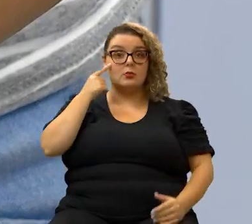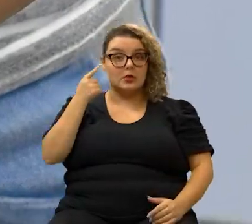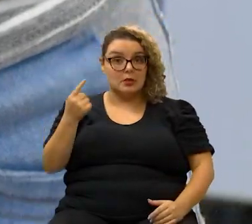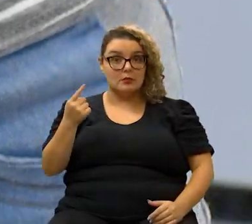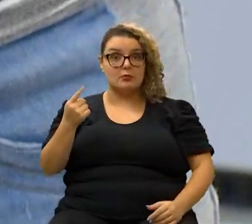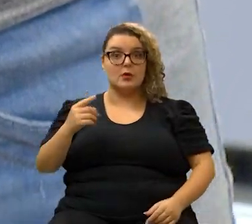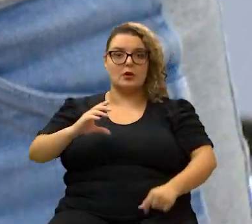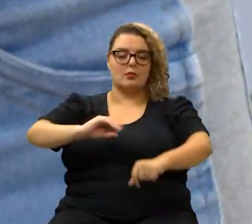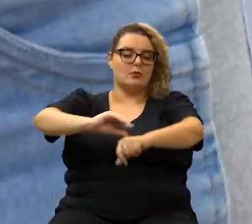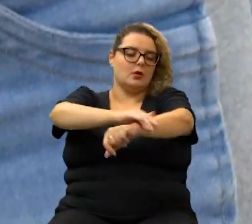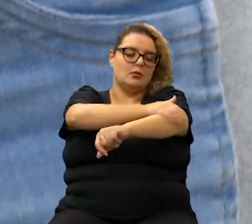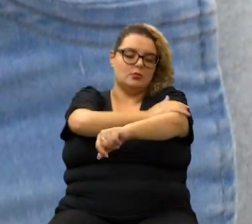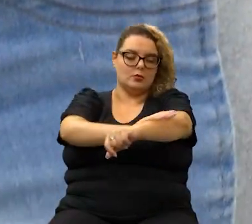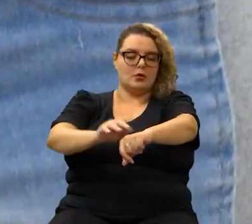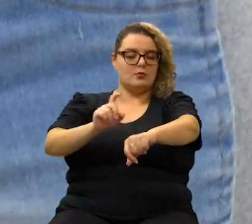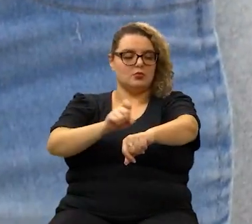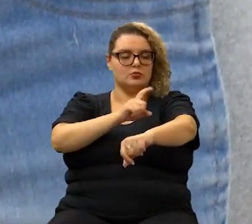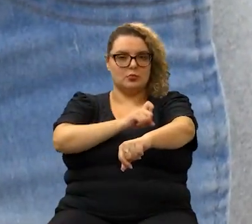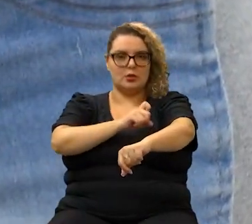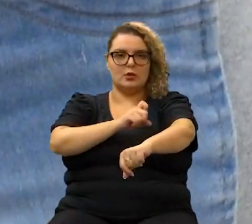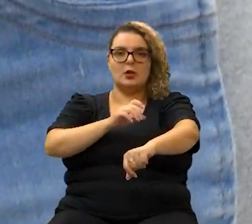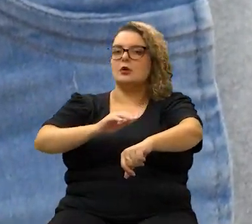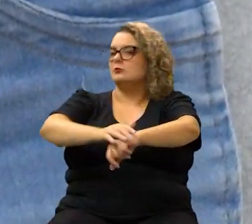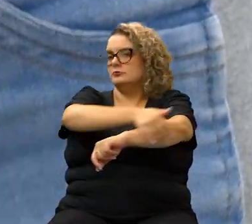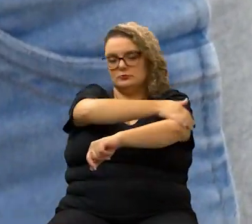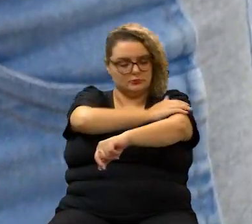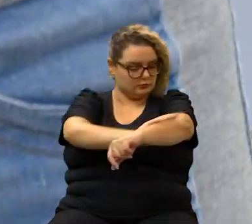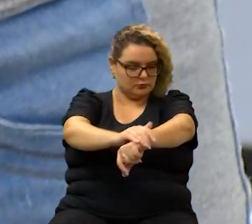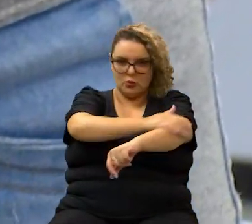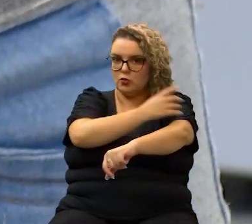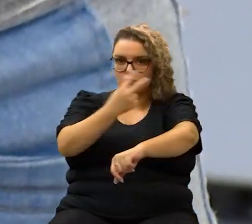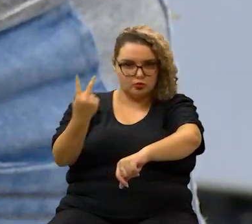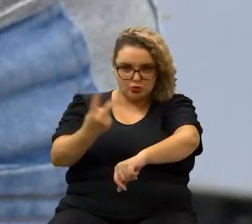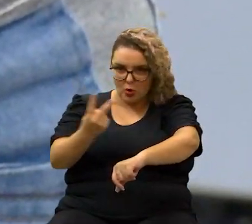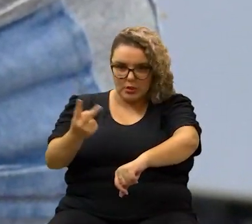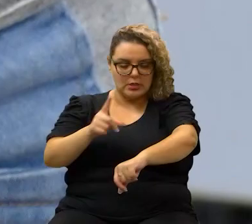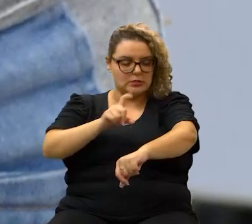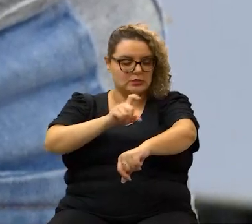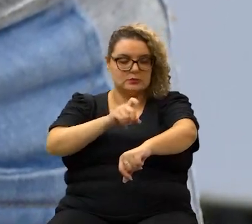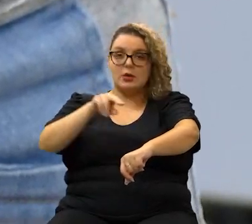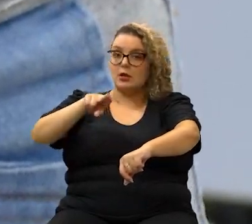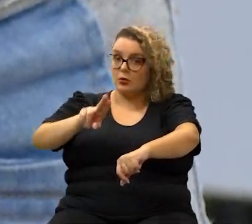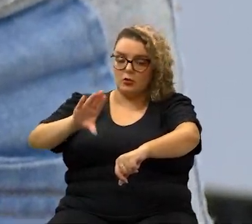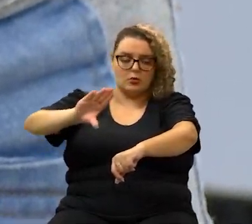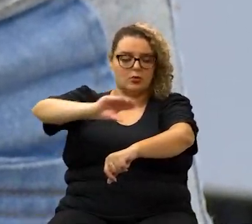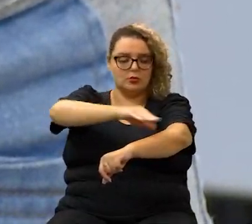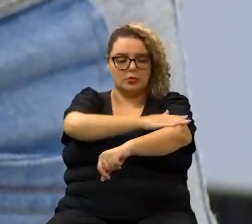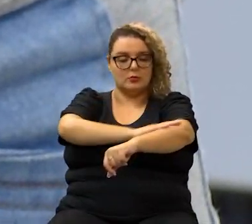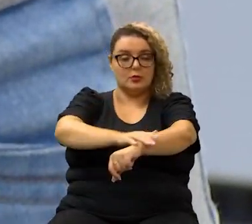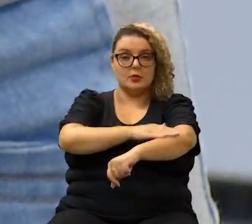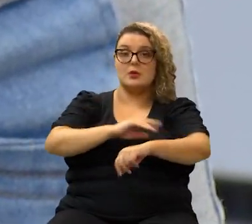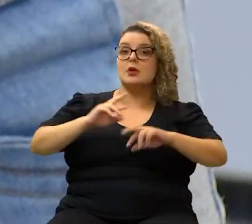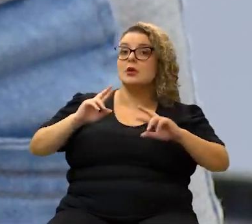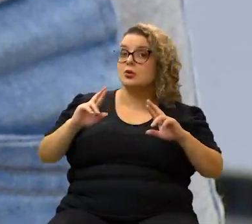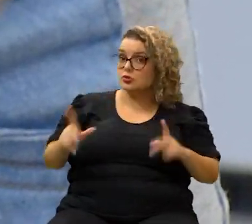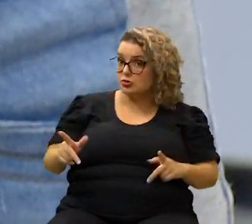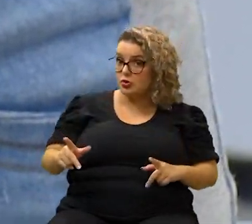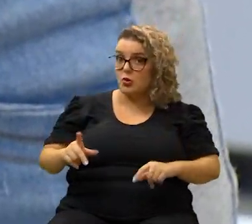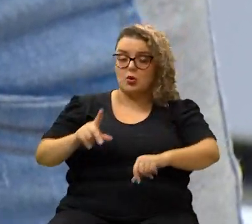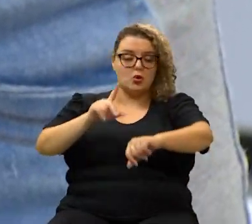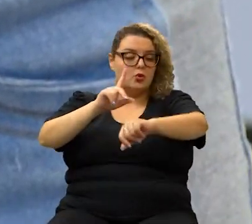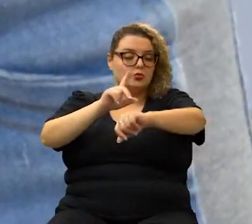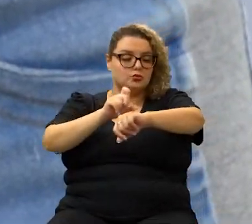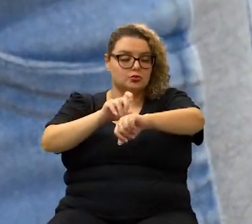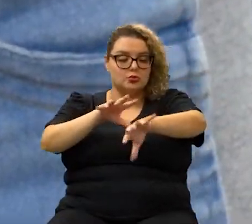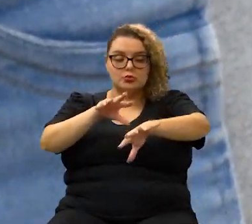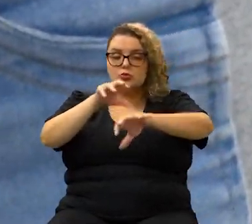tá então o ideal é passei tanto o spray quanto o creme espalhar tá em todas as áreas a diferença também